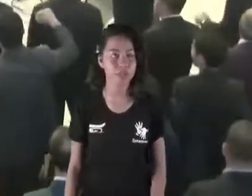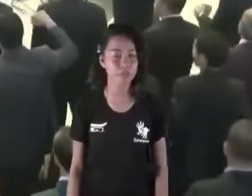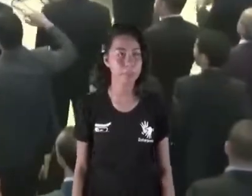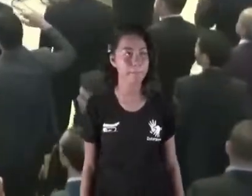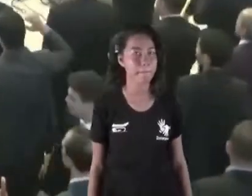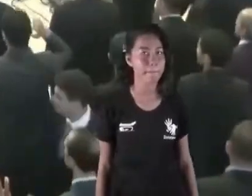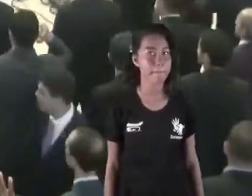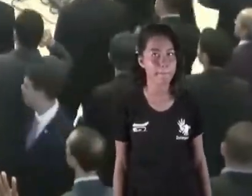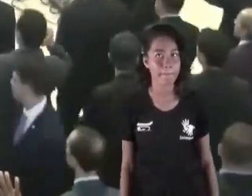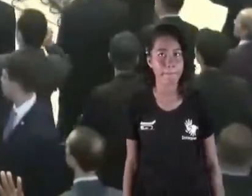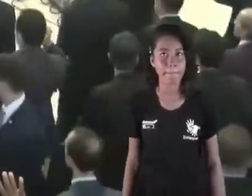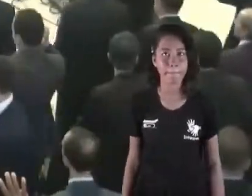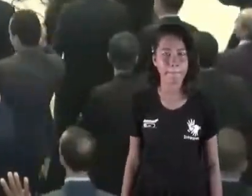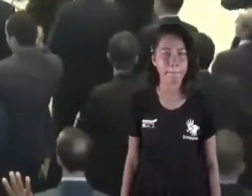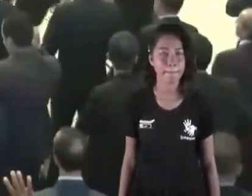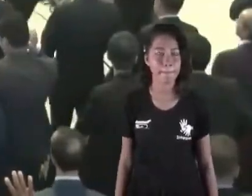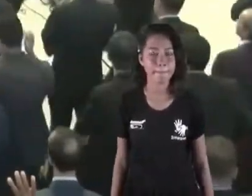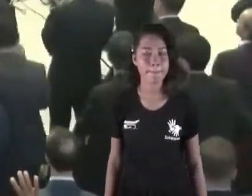secou.